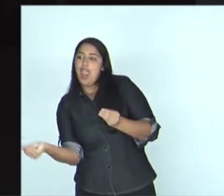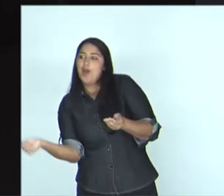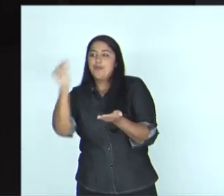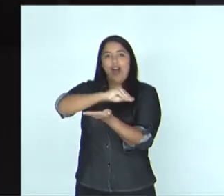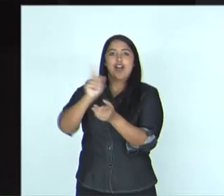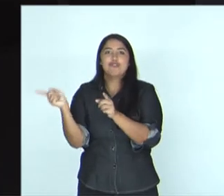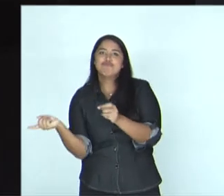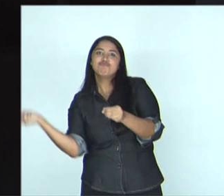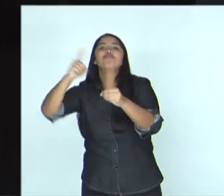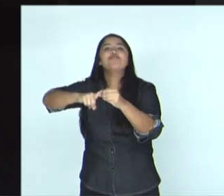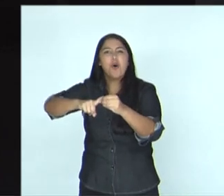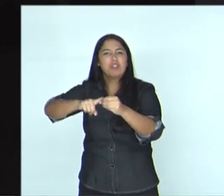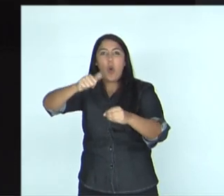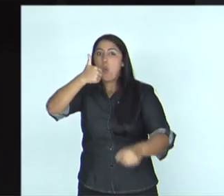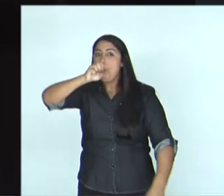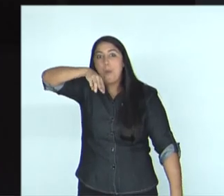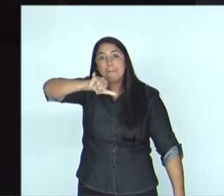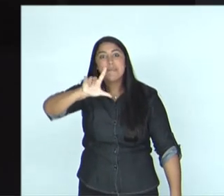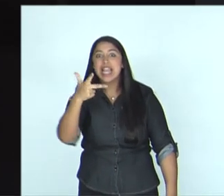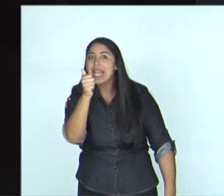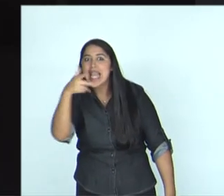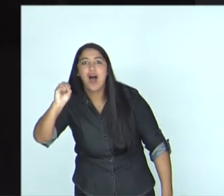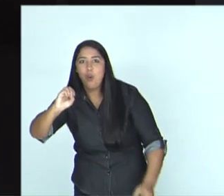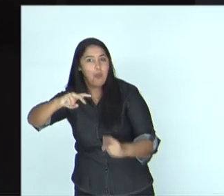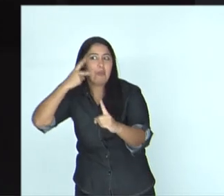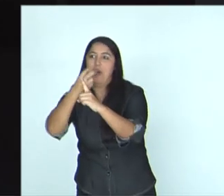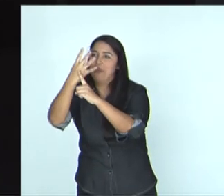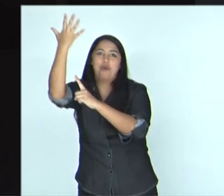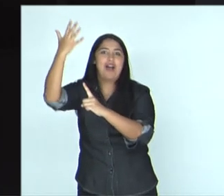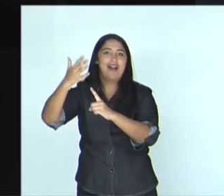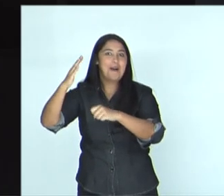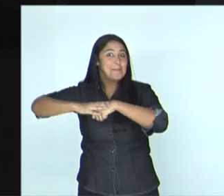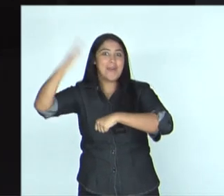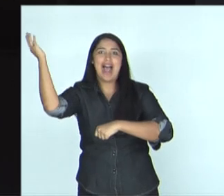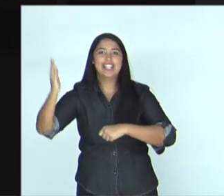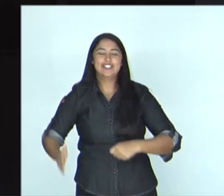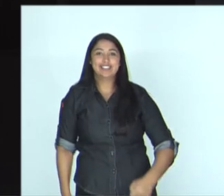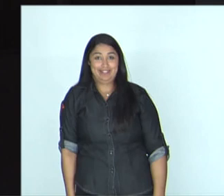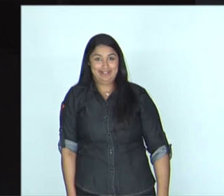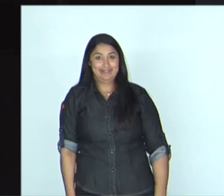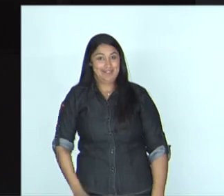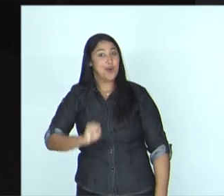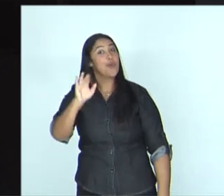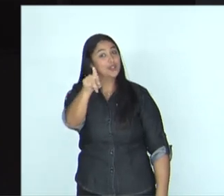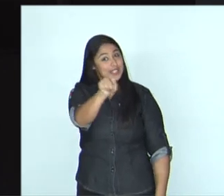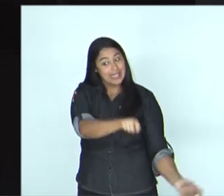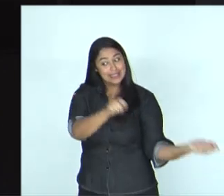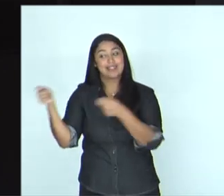Quanto? Ó, o que você investir aqui, você vai ganhar 1 milhão de vezes mais. Quanto você